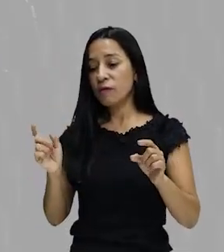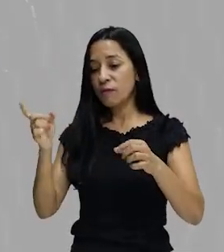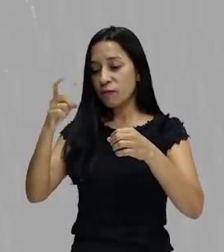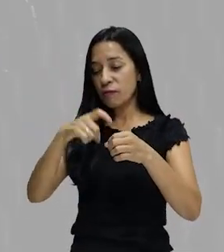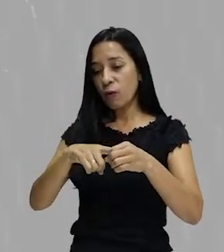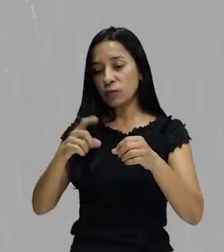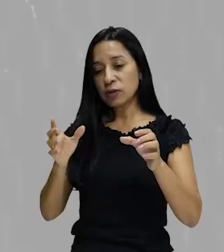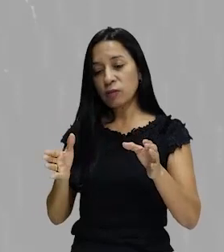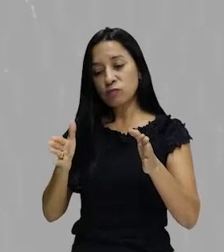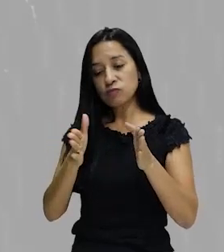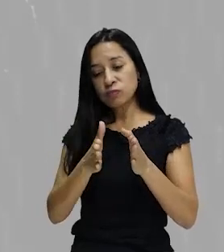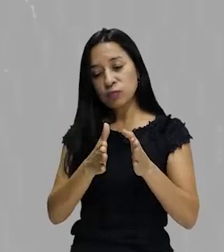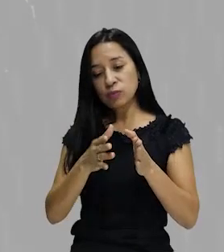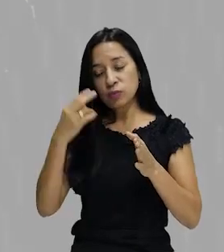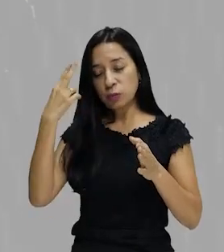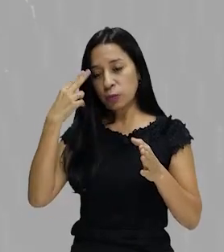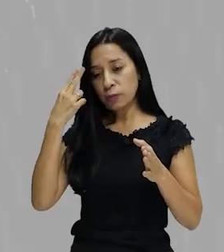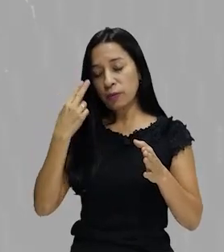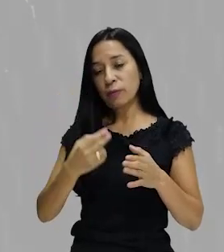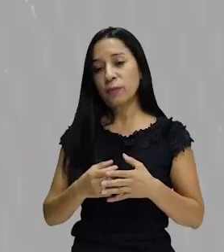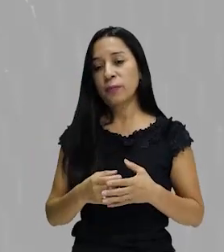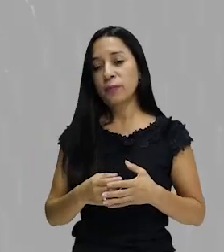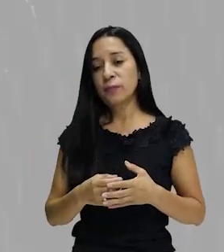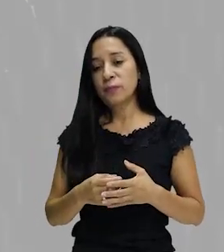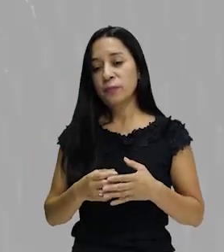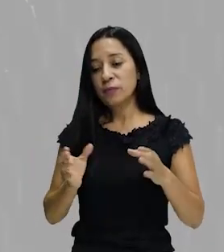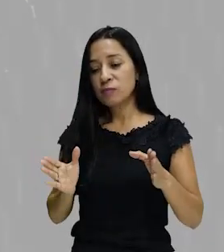seu tamanho original, certo? Ele